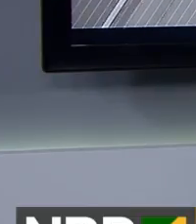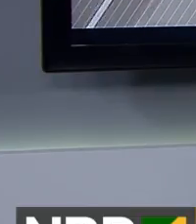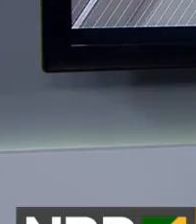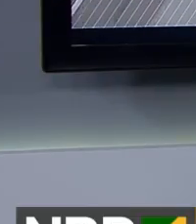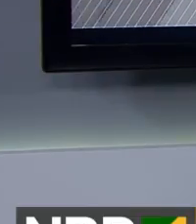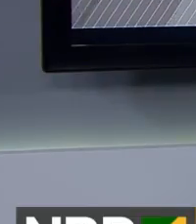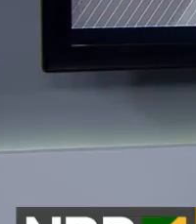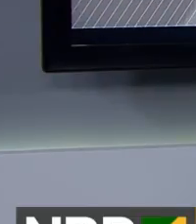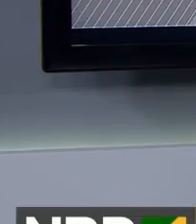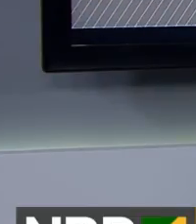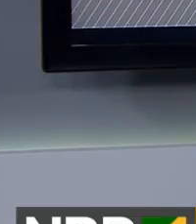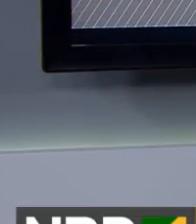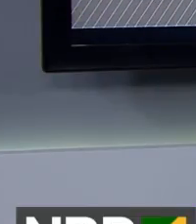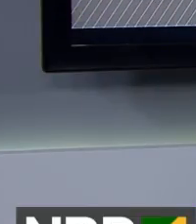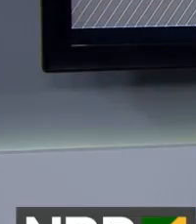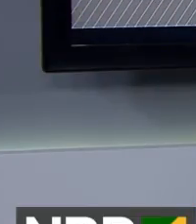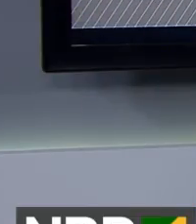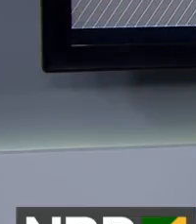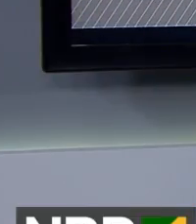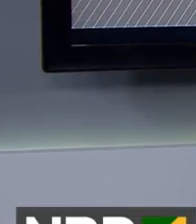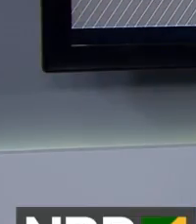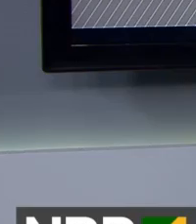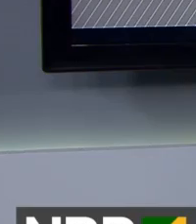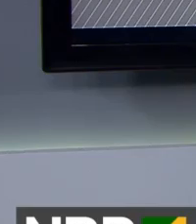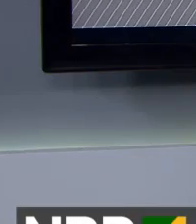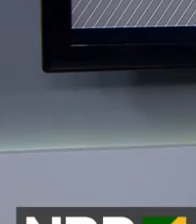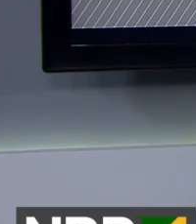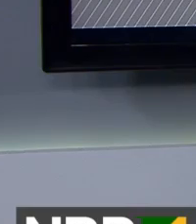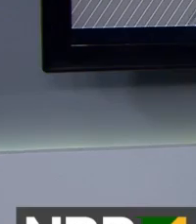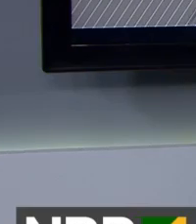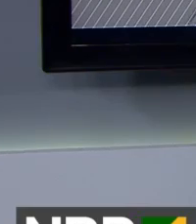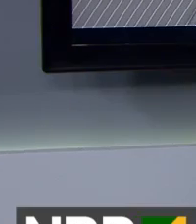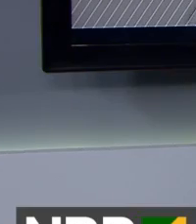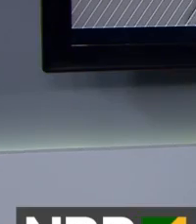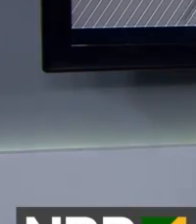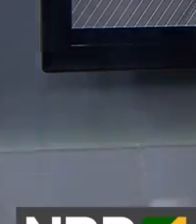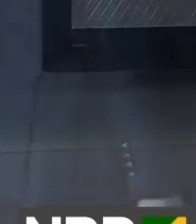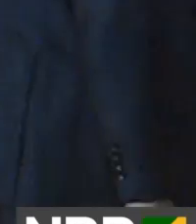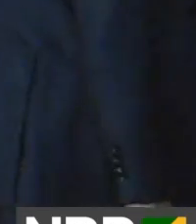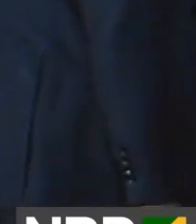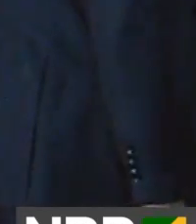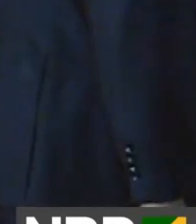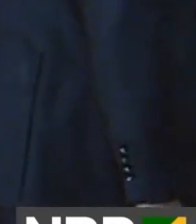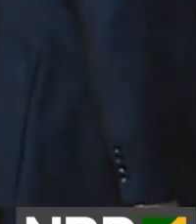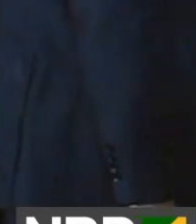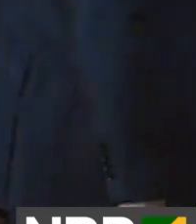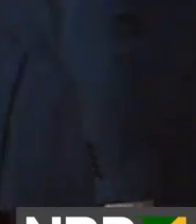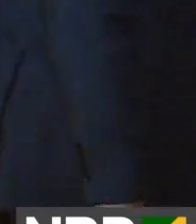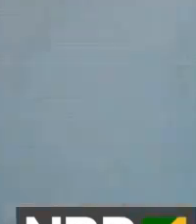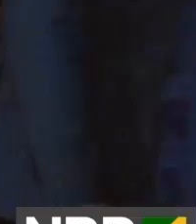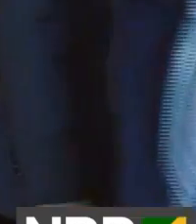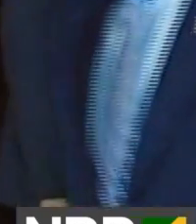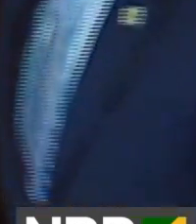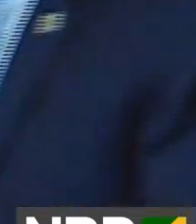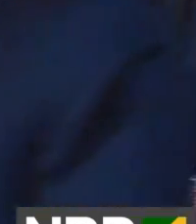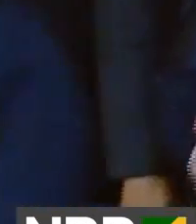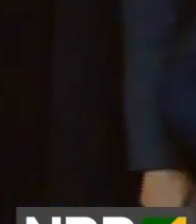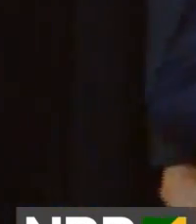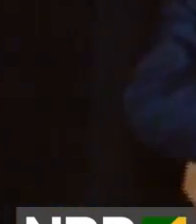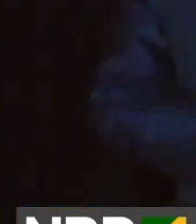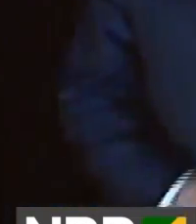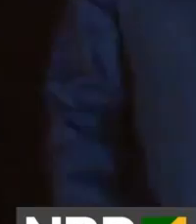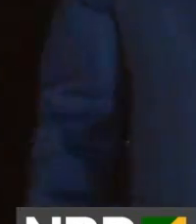agiu o 25 anos segurança jurídica para o brasil vamos acompanhar do ministro